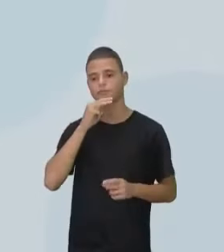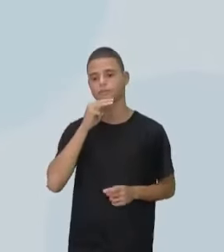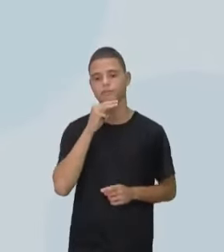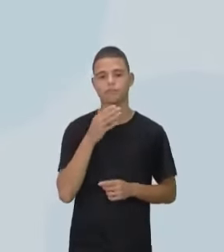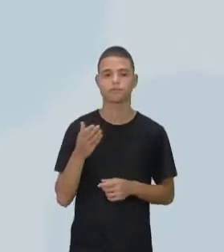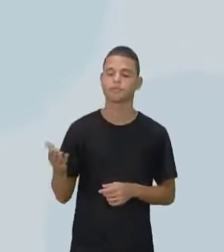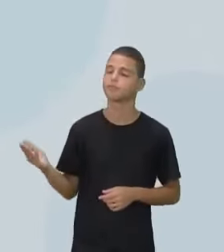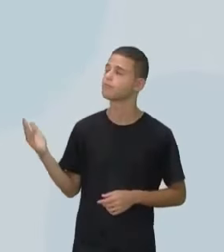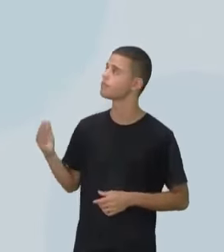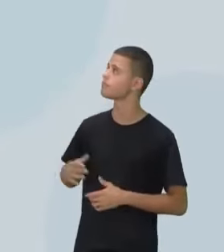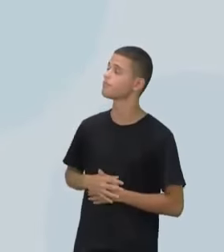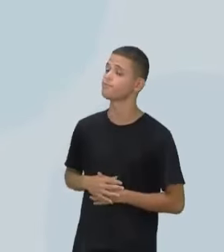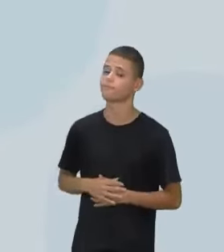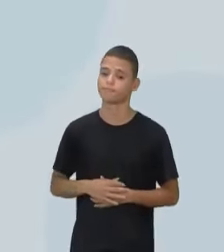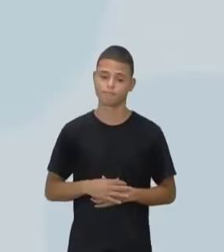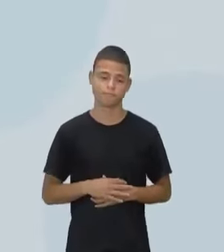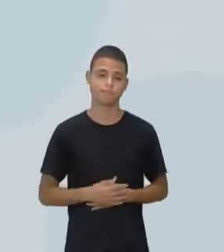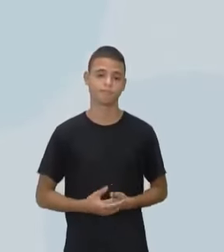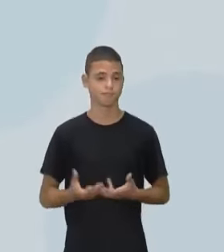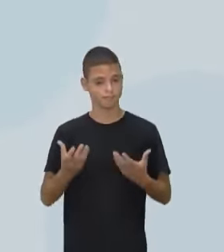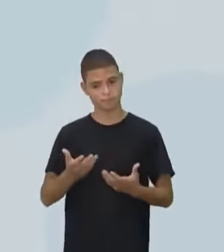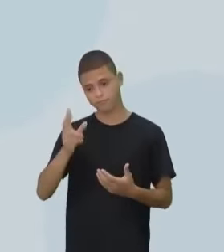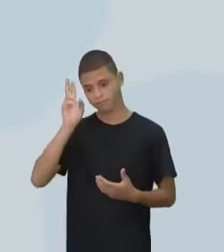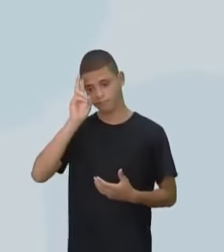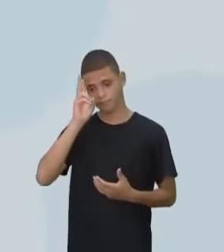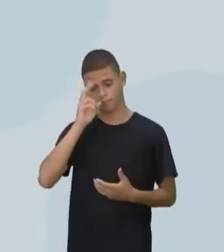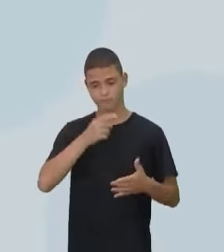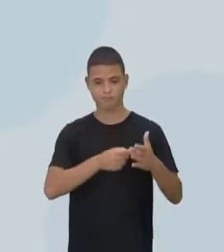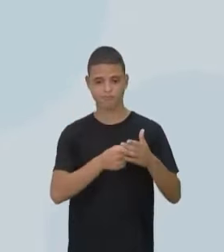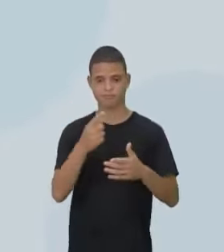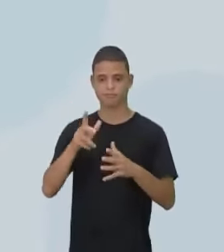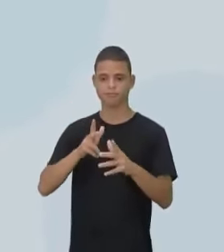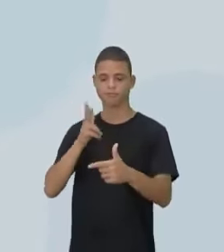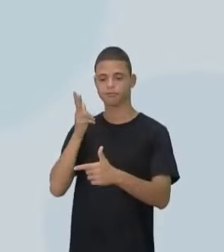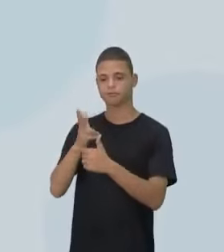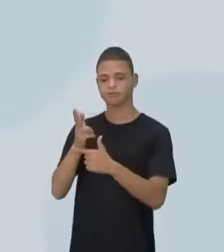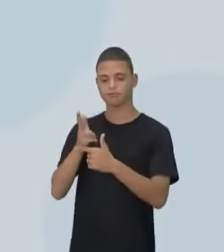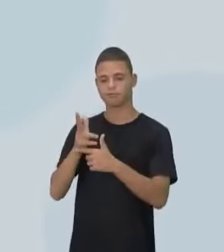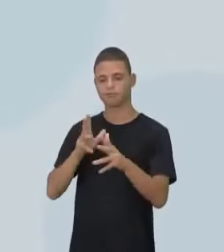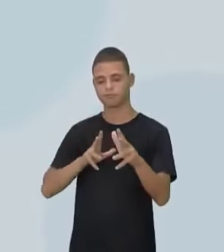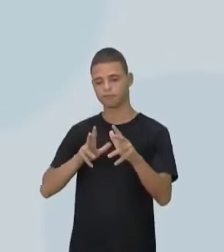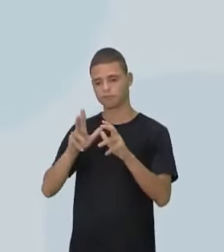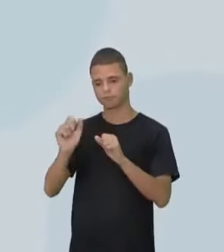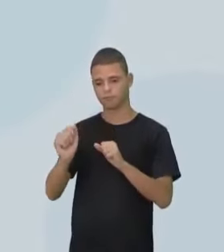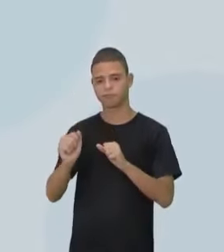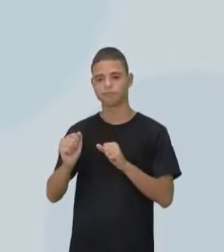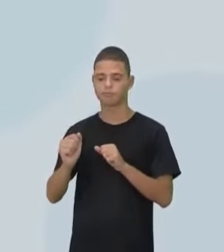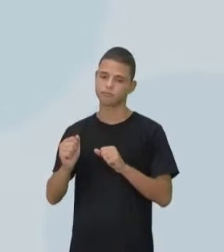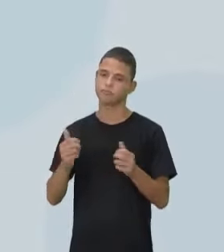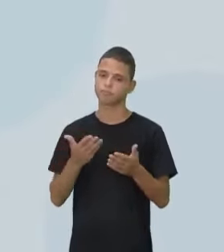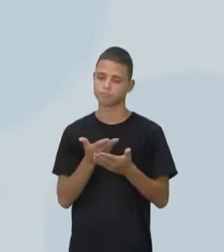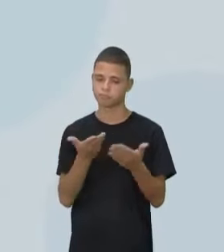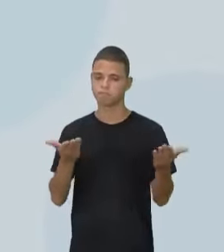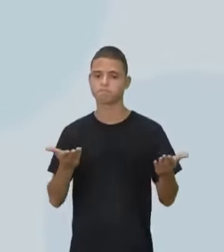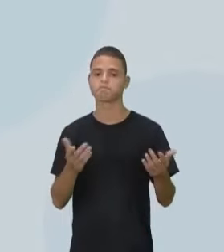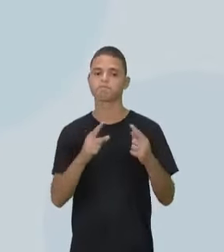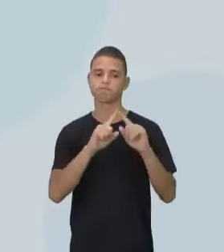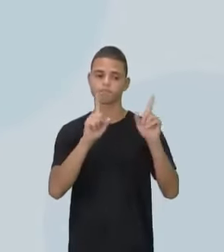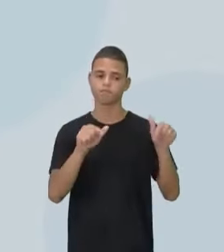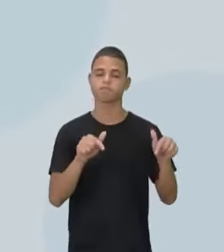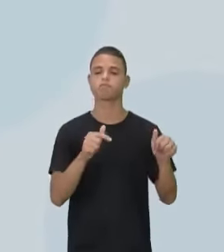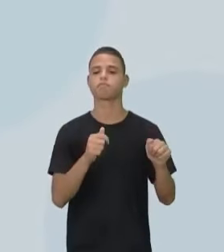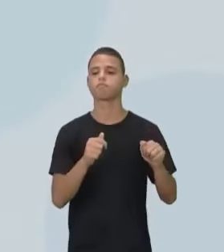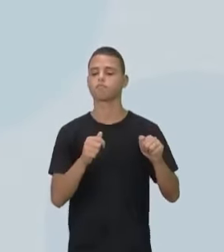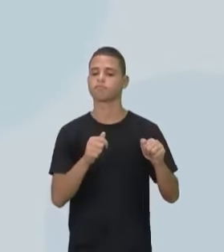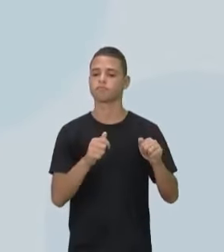hidrometeorológicos, queria só frisar que nós estamos tendo a nossa primeira live sobre o assunto, né, que é destinada aí a todos os profissionais da